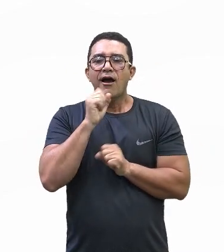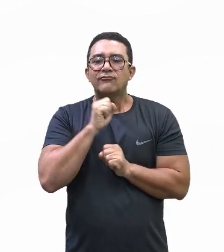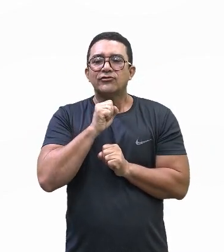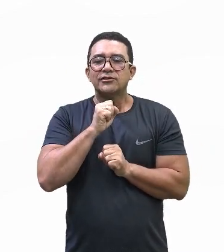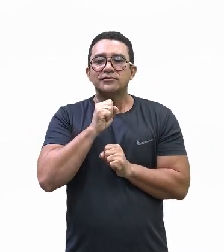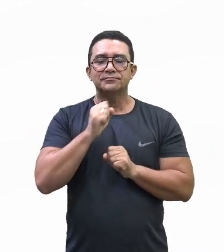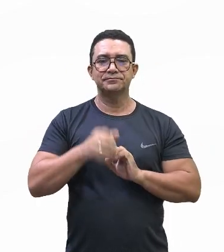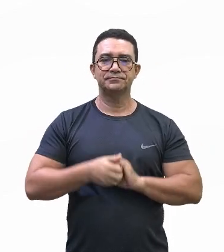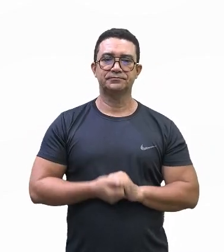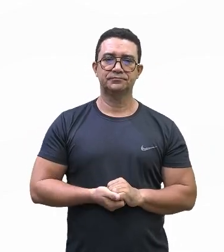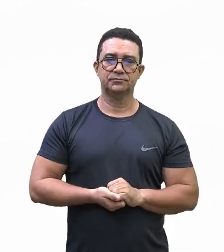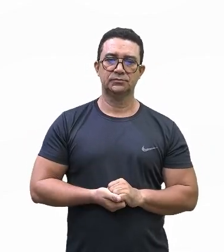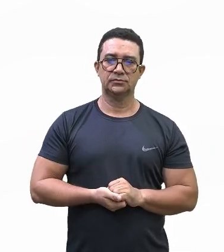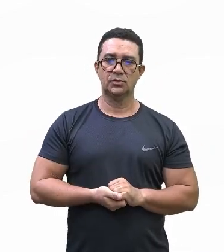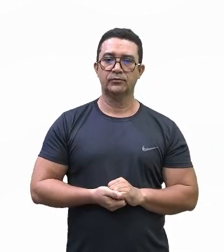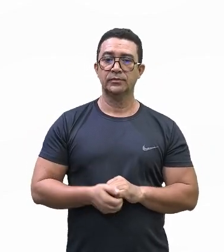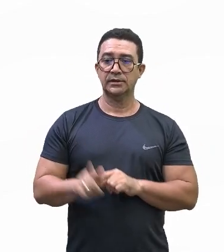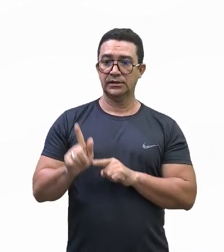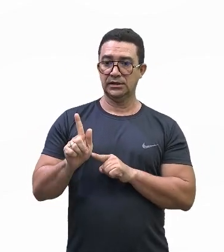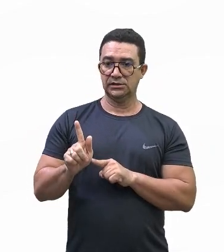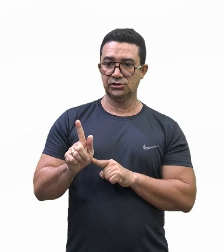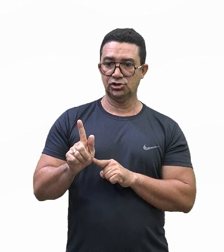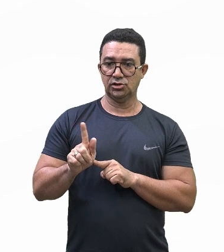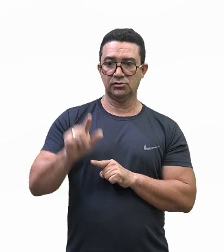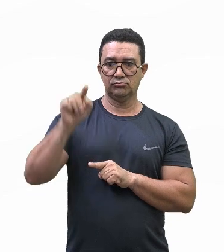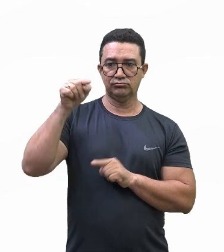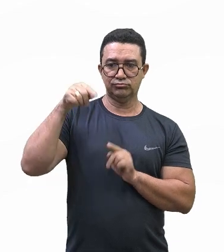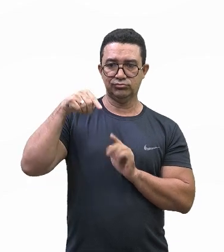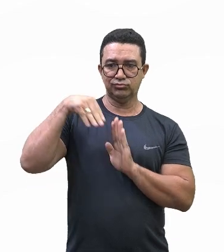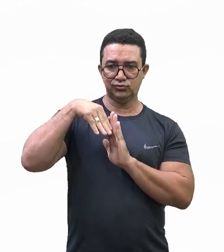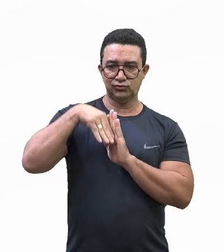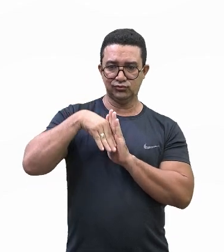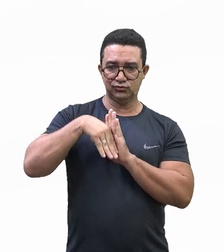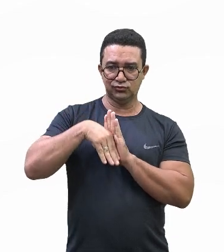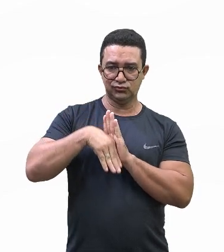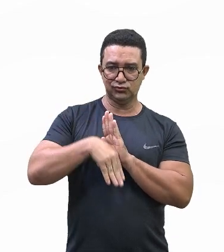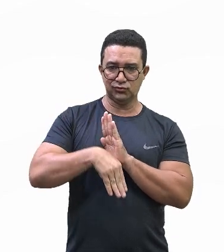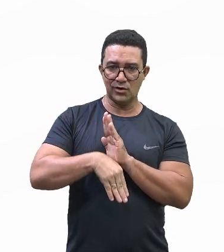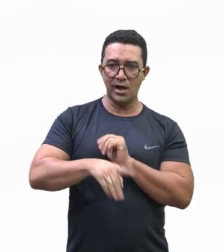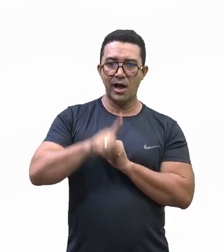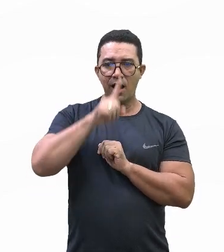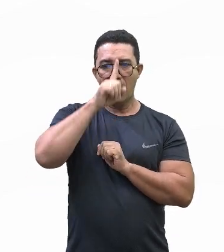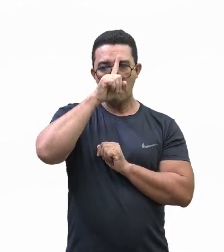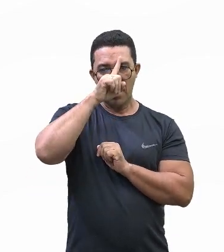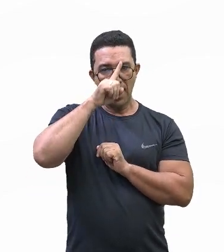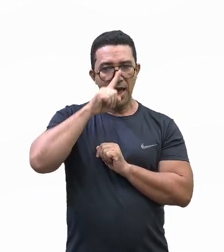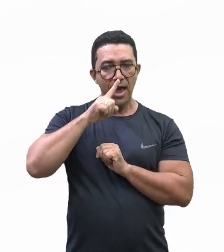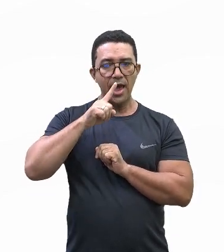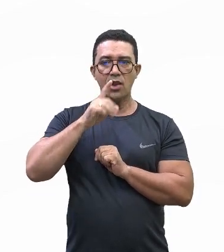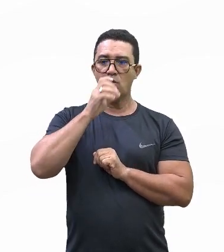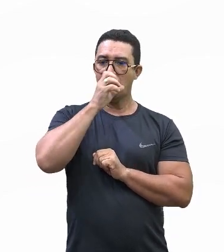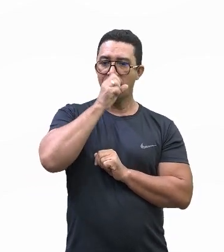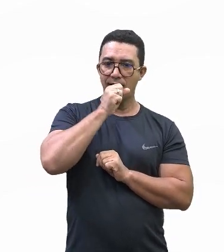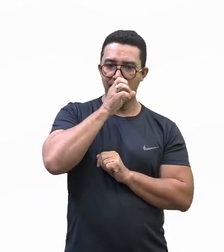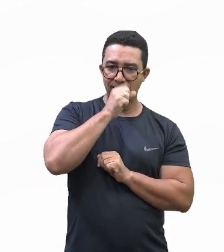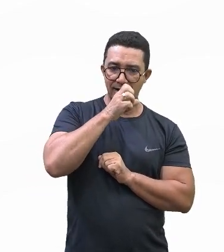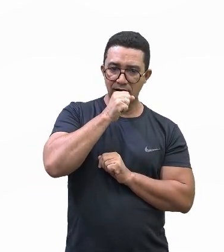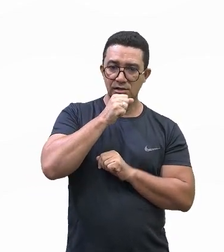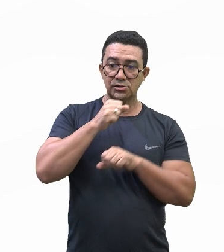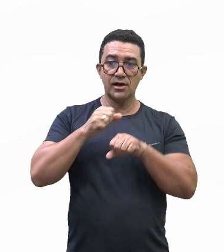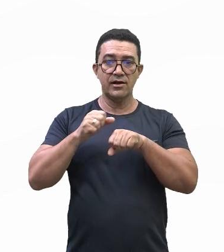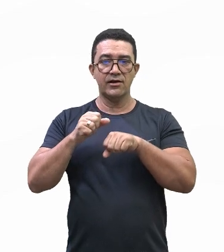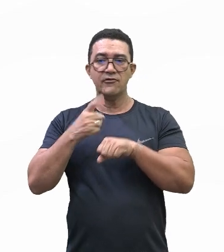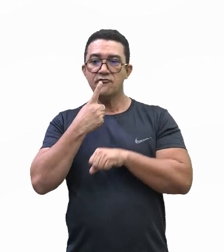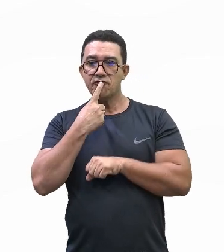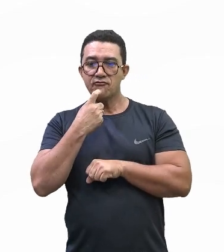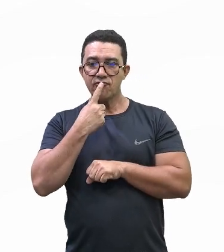À medida que esse Gzinho que você está vendo vai baixando, vai ficando amarelinho ou laranja ou até mesmo